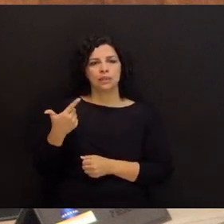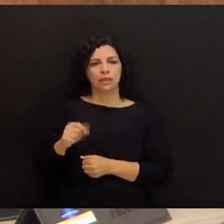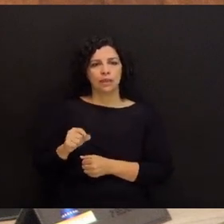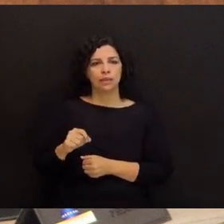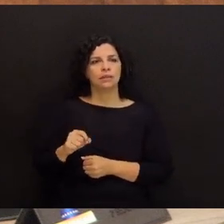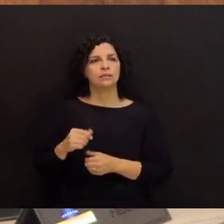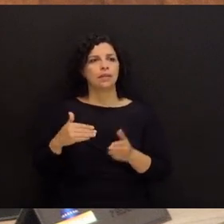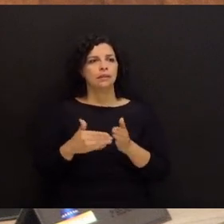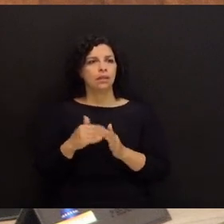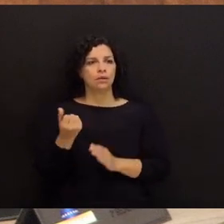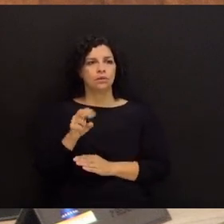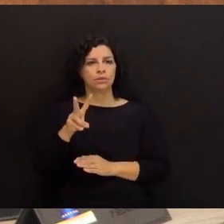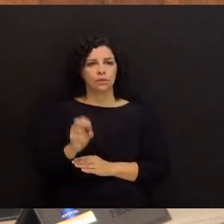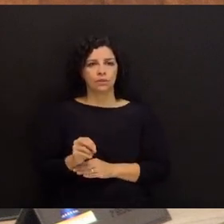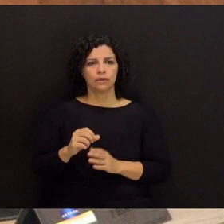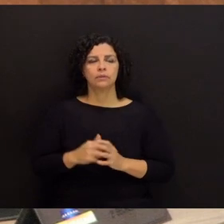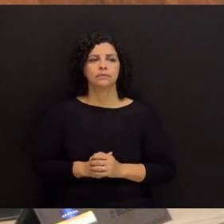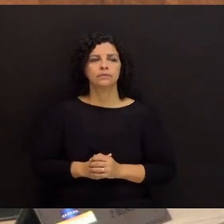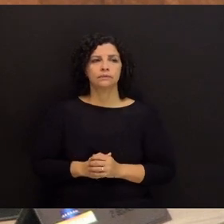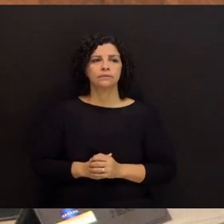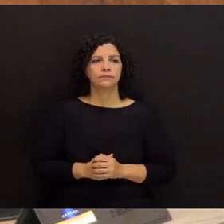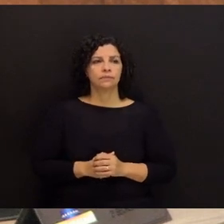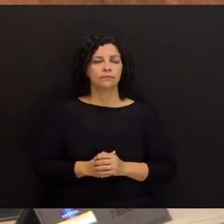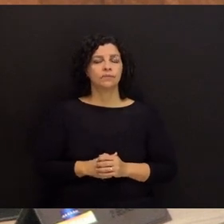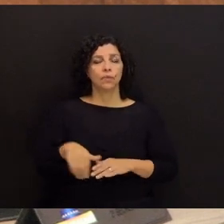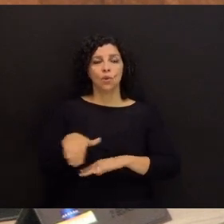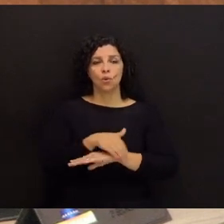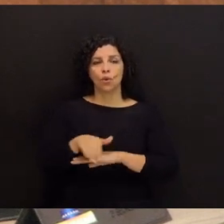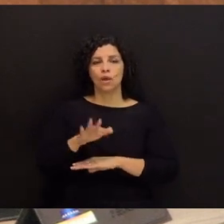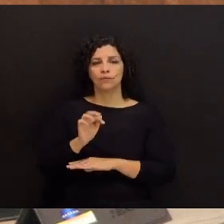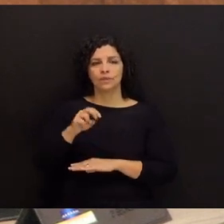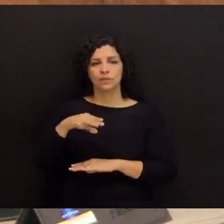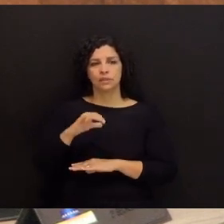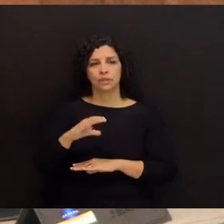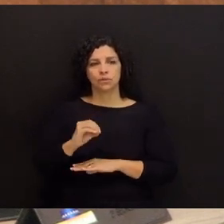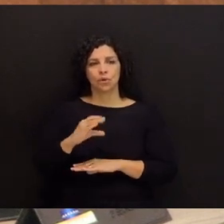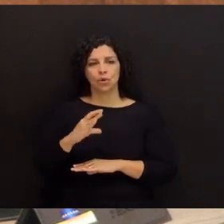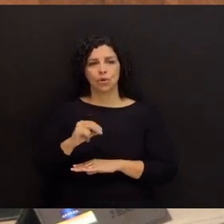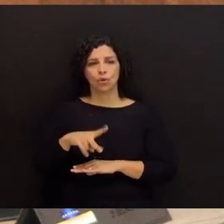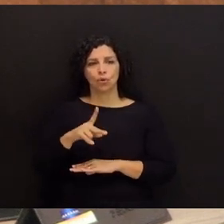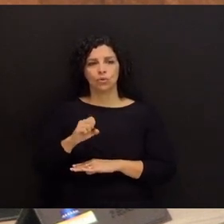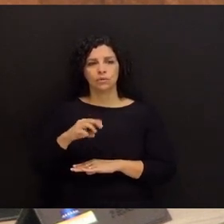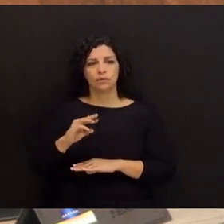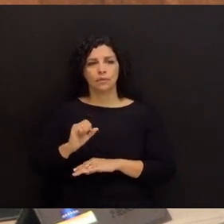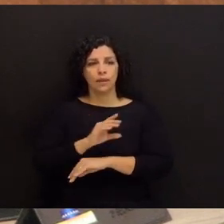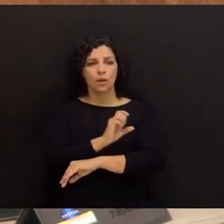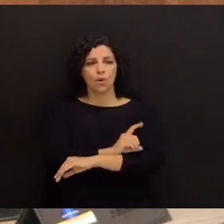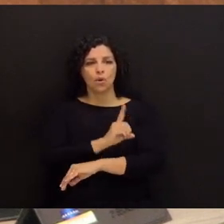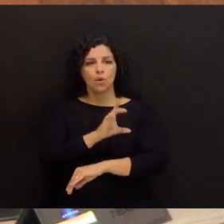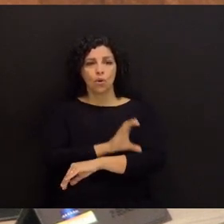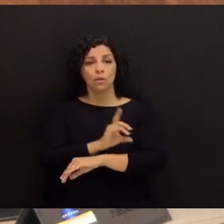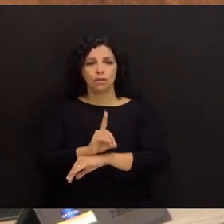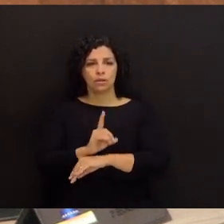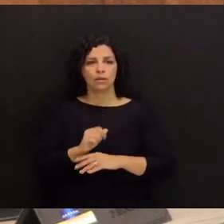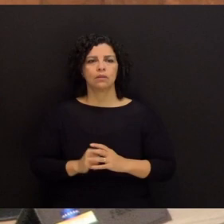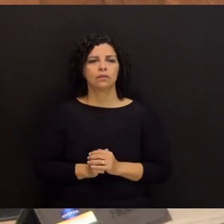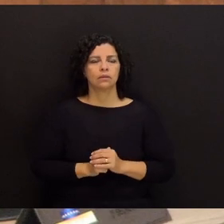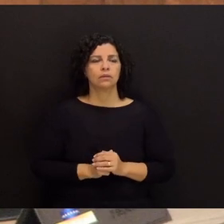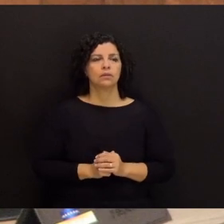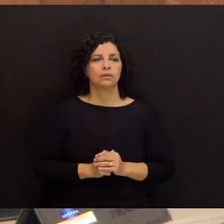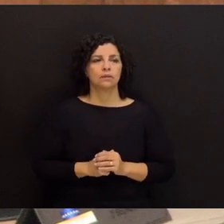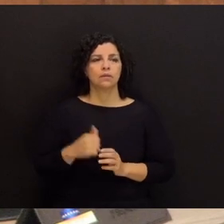a 850 na Rua Francisco cuzma no contenda indicação de